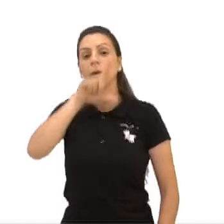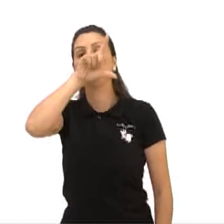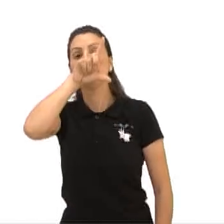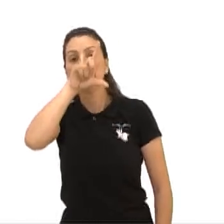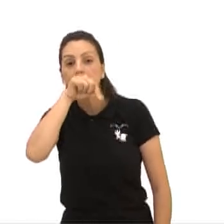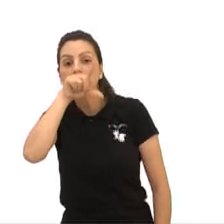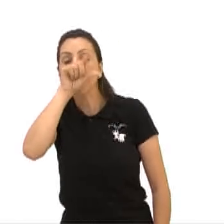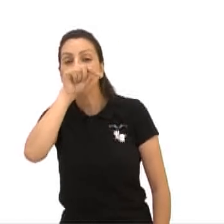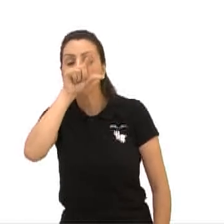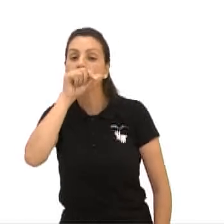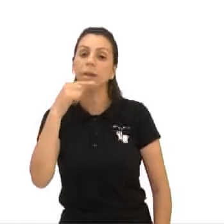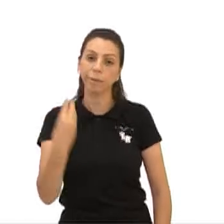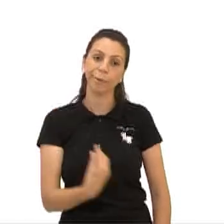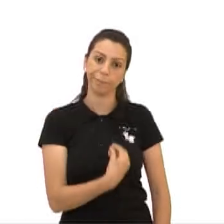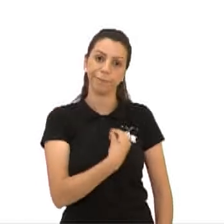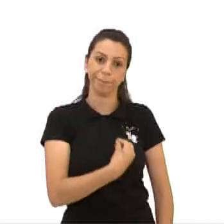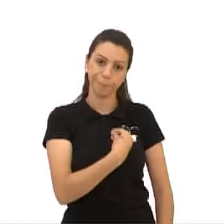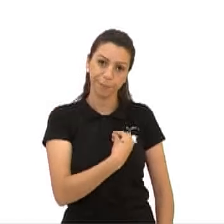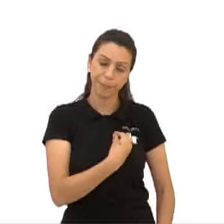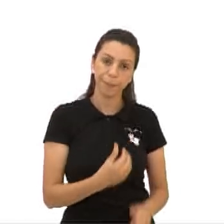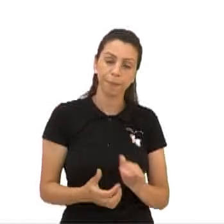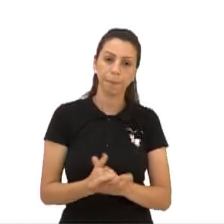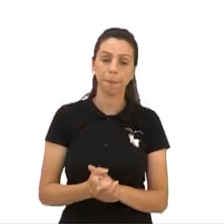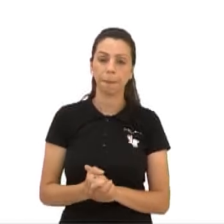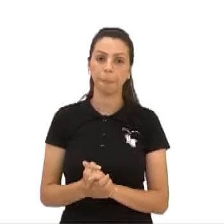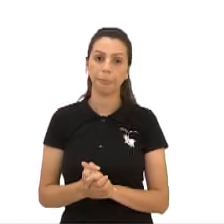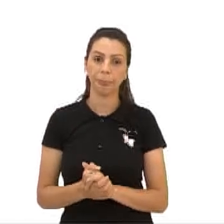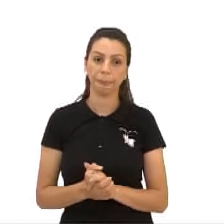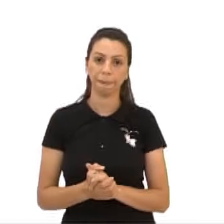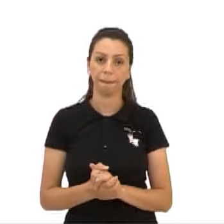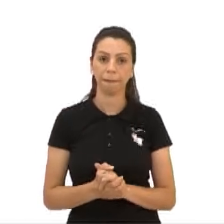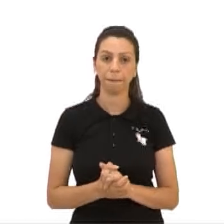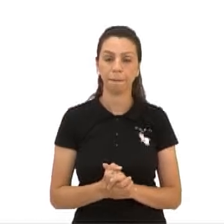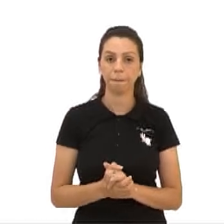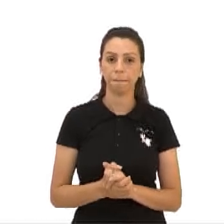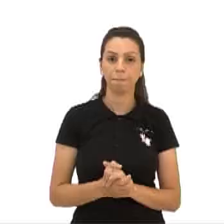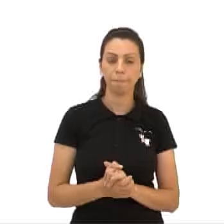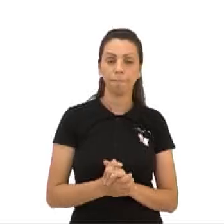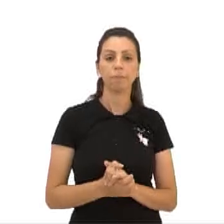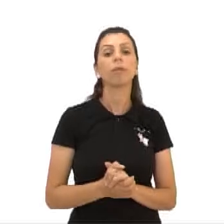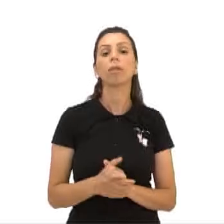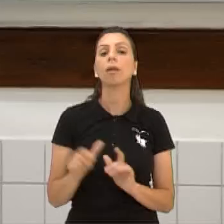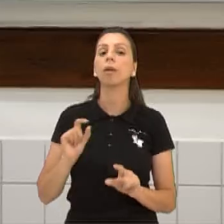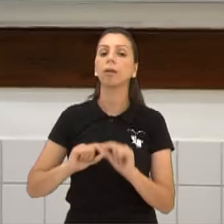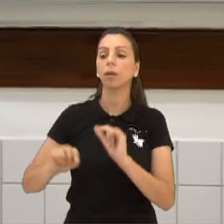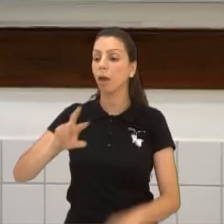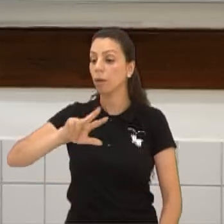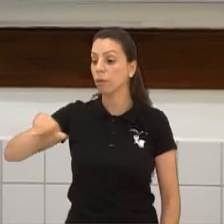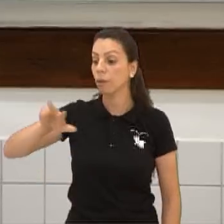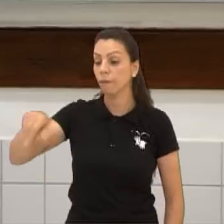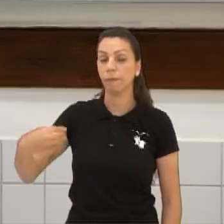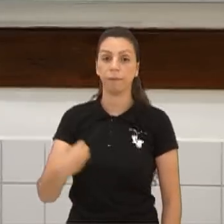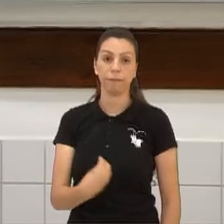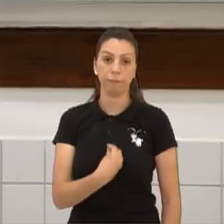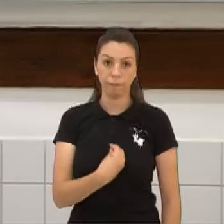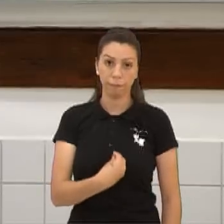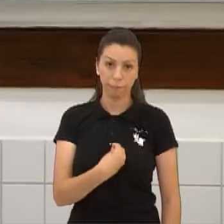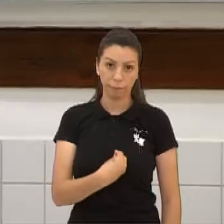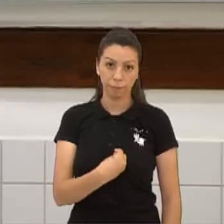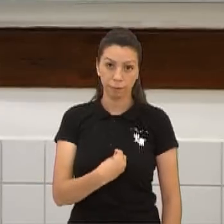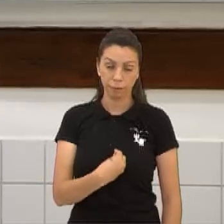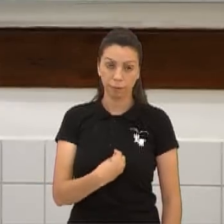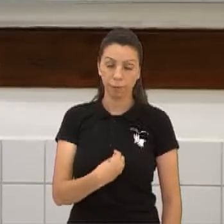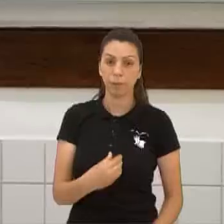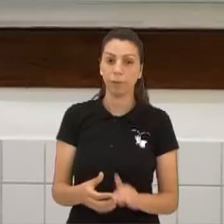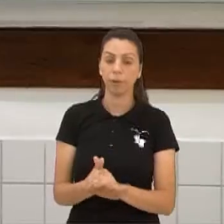pássaro. Esses são os seres vivos. Quem são os seres? Quem são os componentes que não vivem? Os fatores